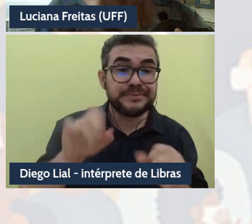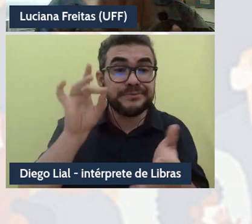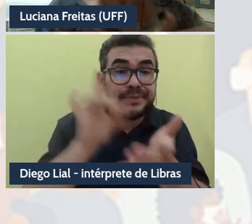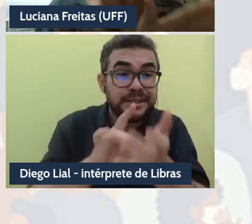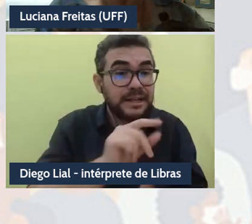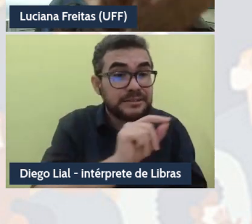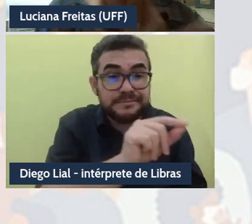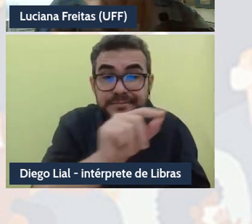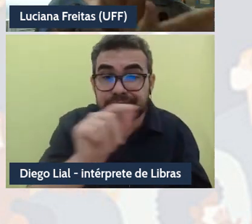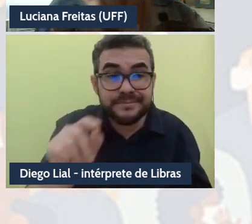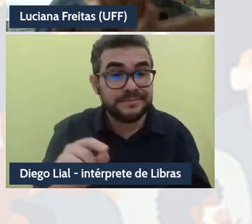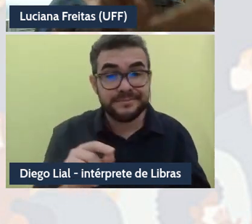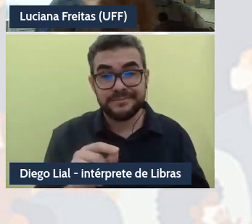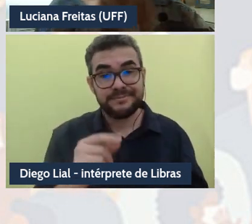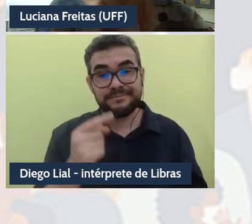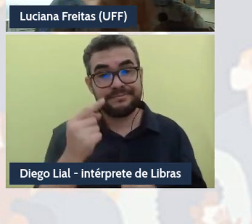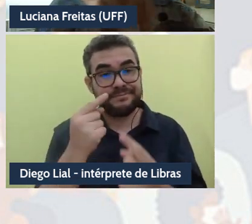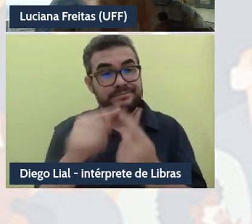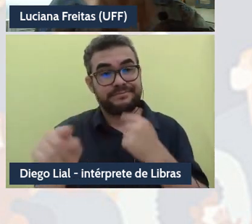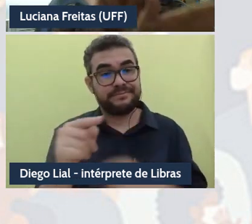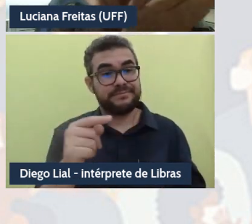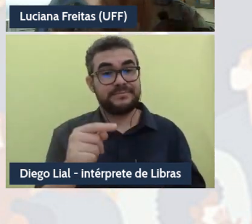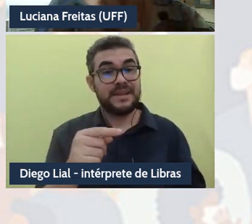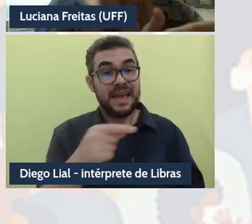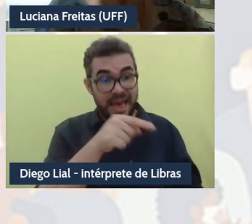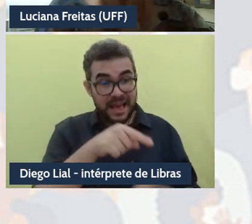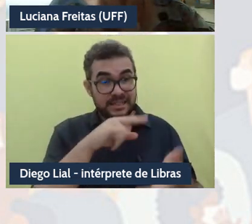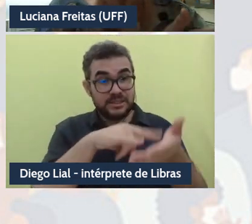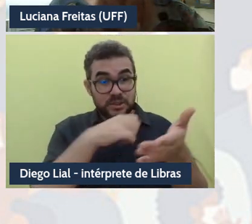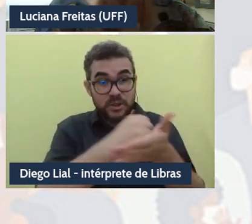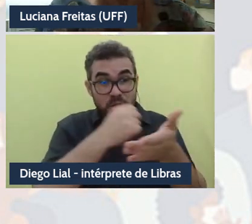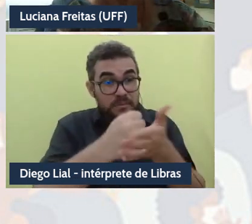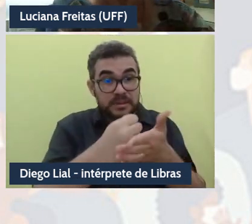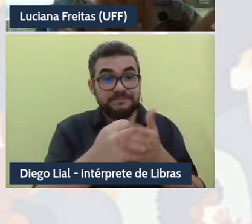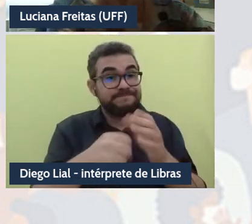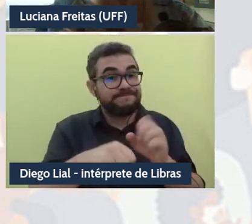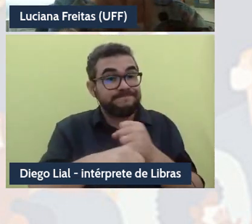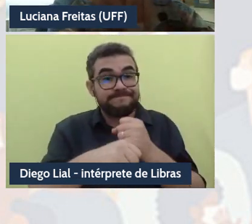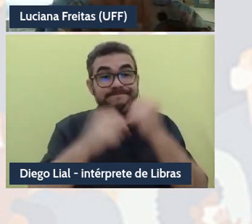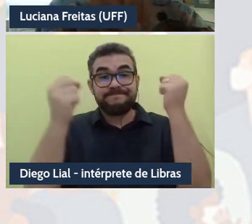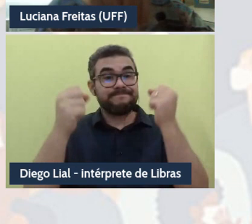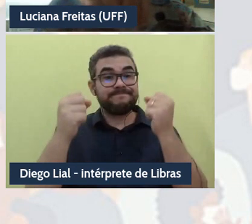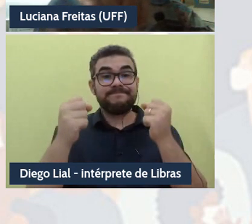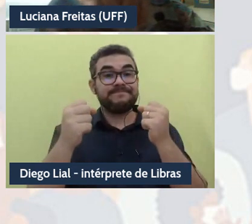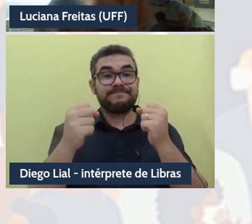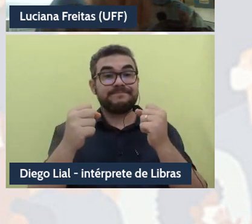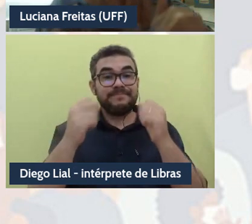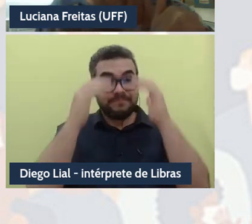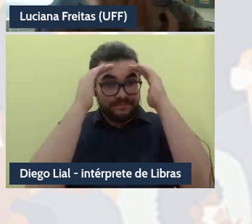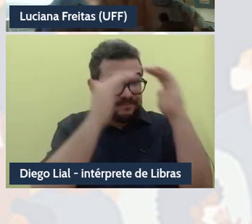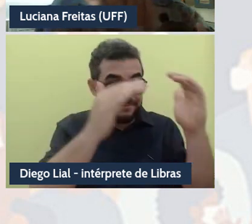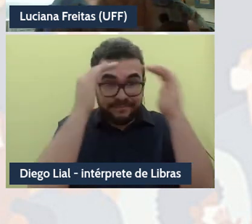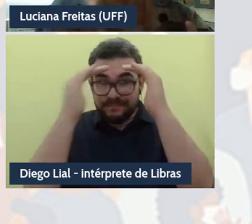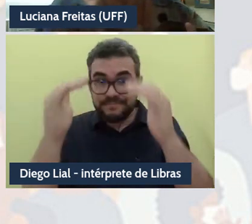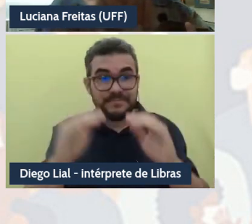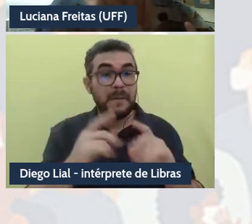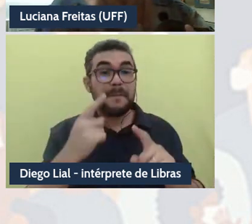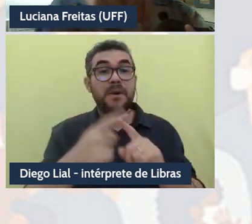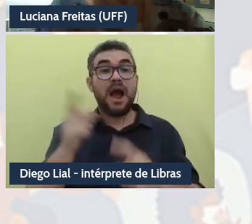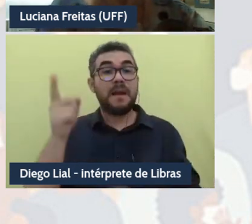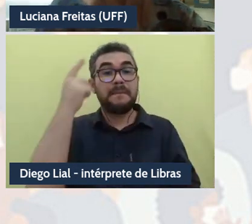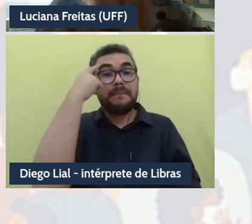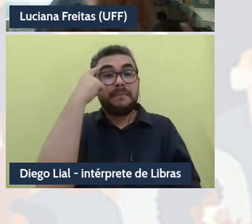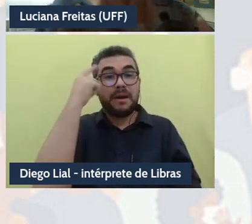Esse documento não garante a equidade, exatamente porque trata como se o Brasil inteiro fosse uma